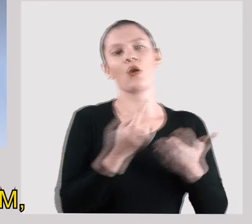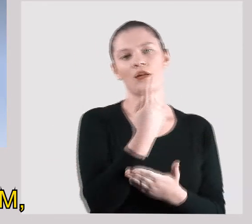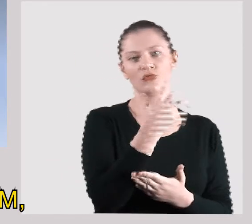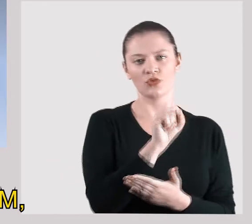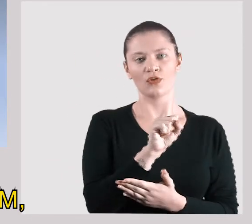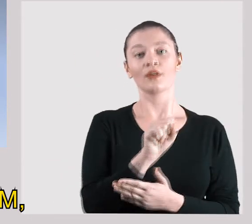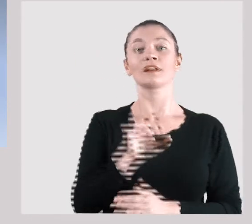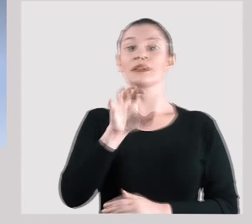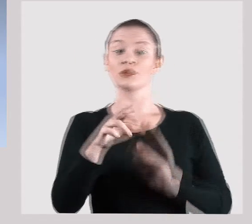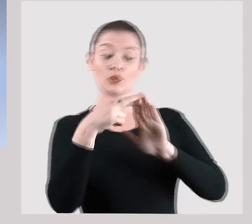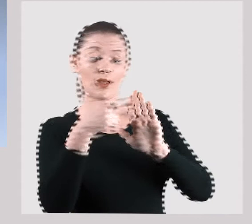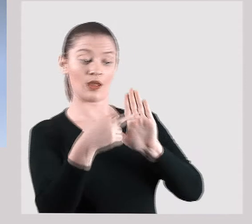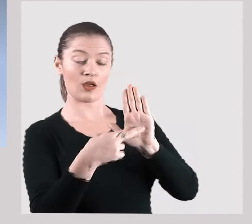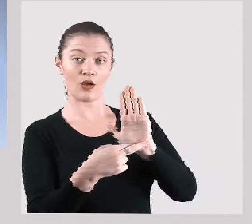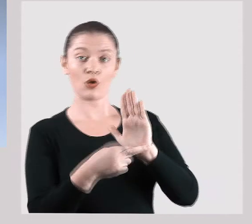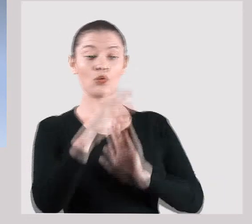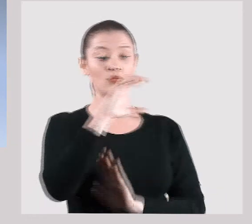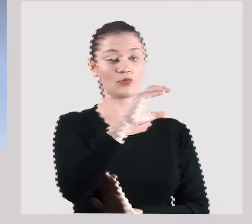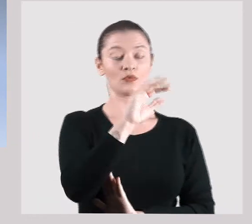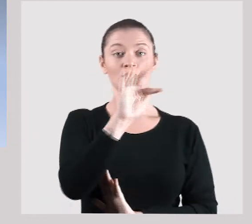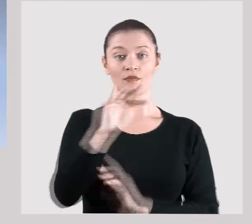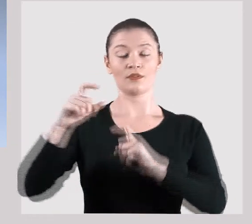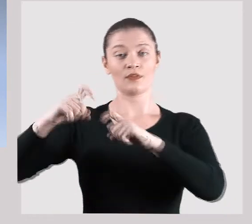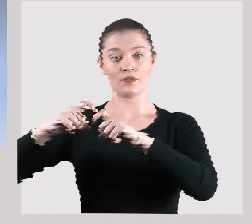resolução do CFM, Conselho Federal de Medicina,